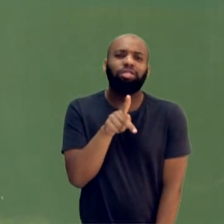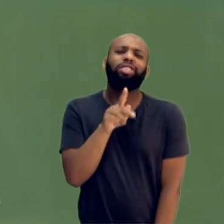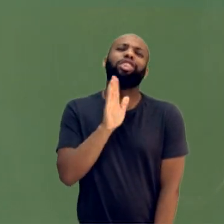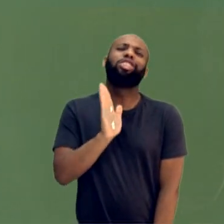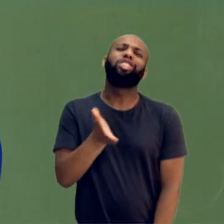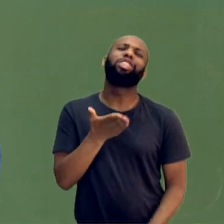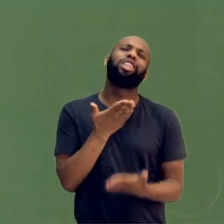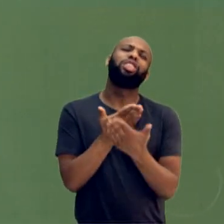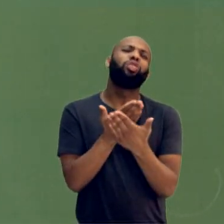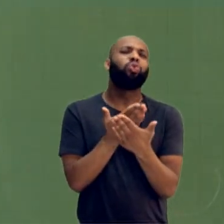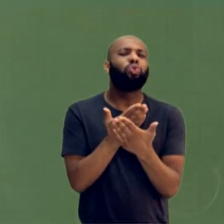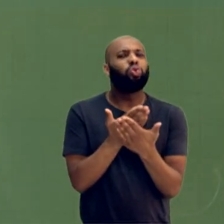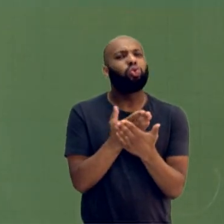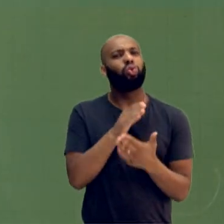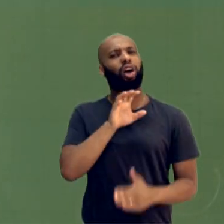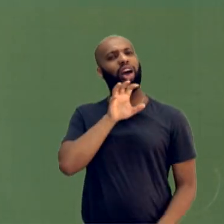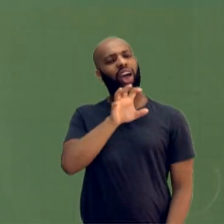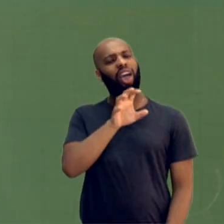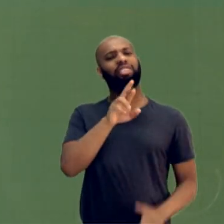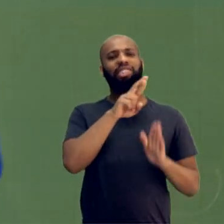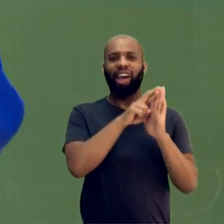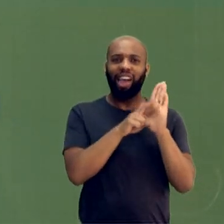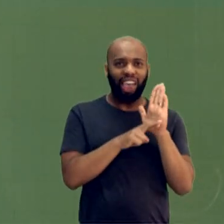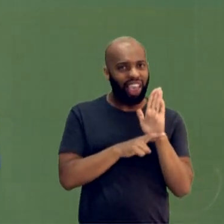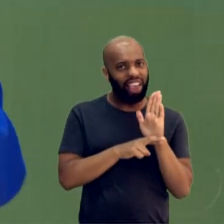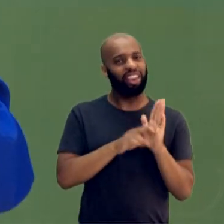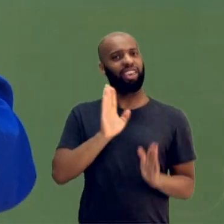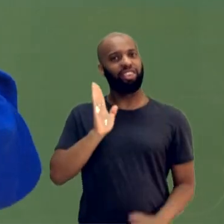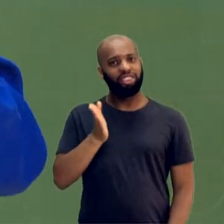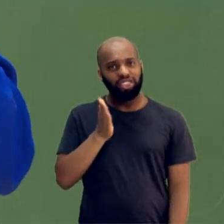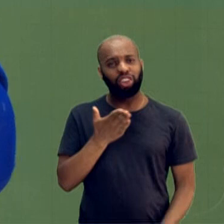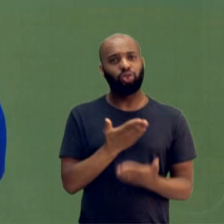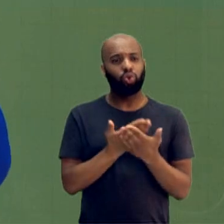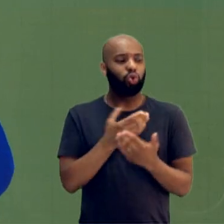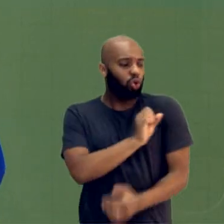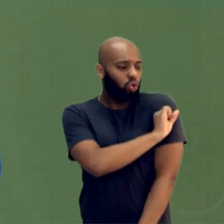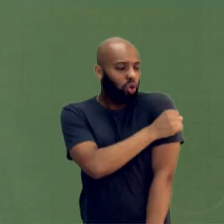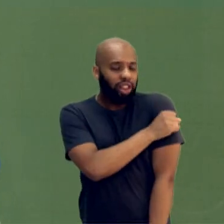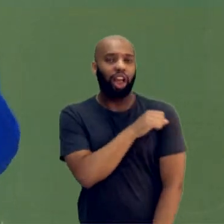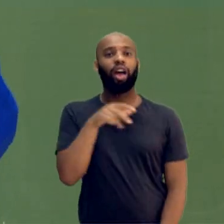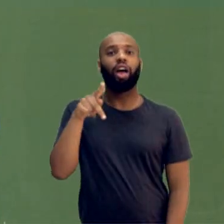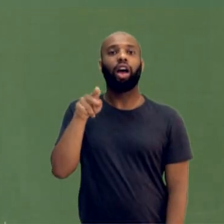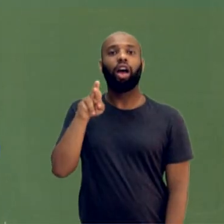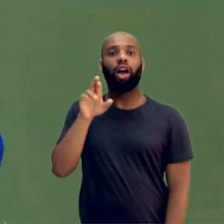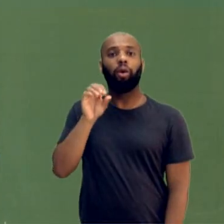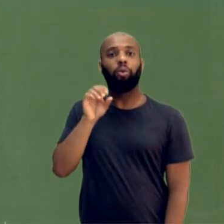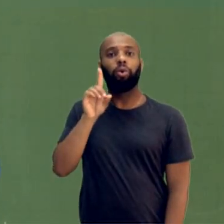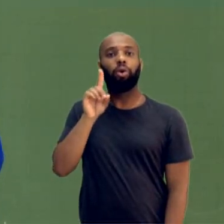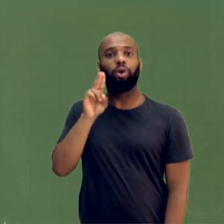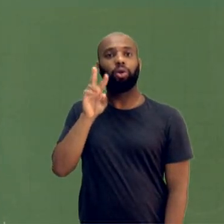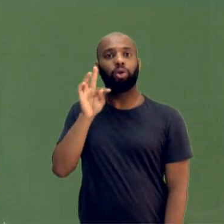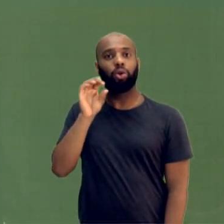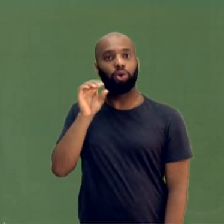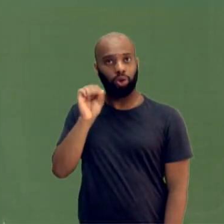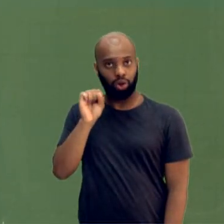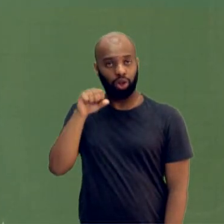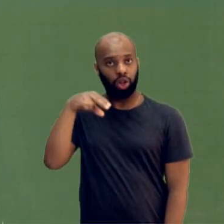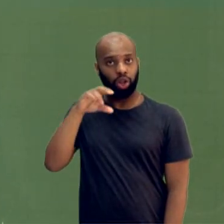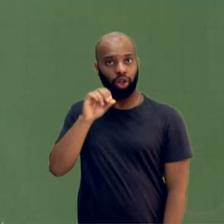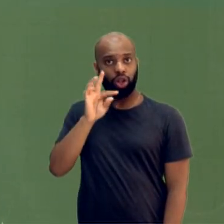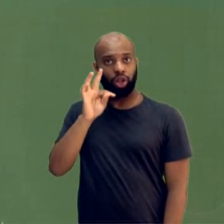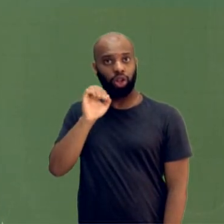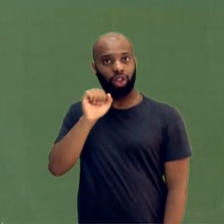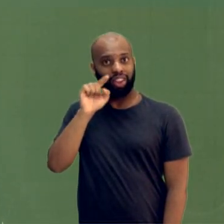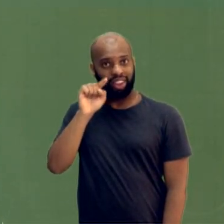viu produtos notáveis lá no 8º ano? Então, se você já viu produtos notáveis no 8º ano, é a mesma